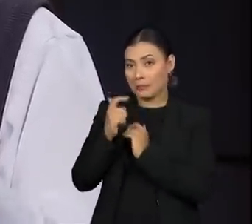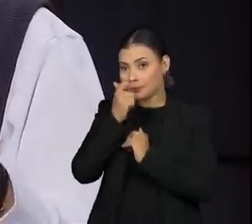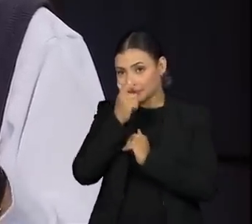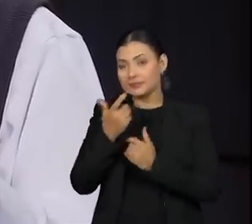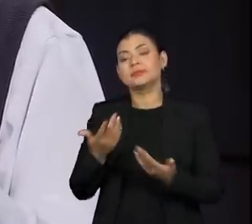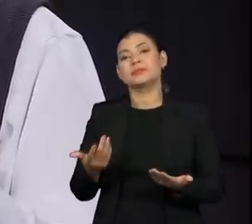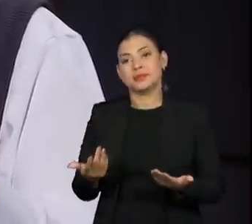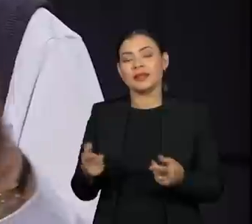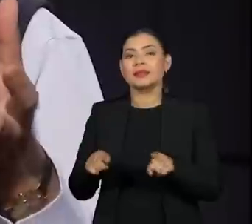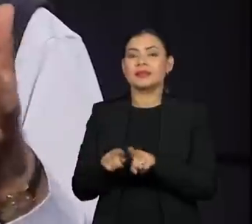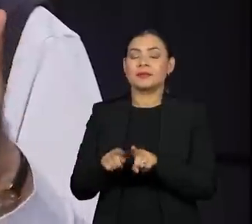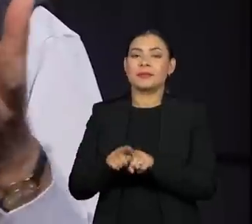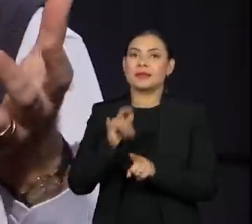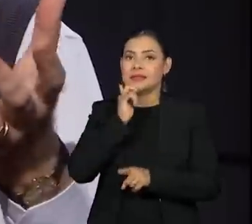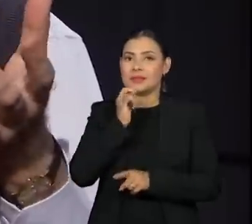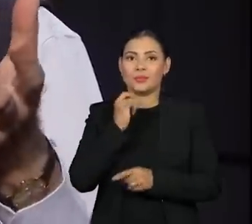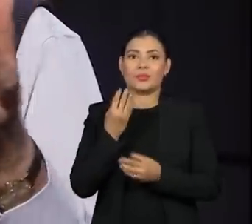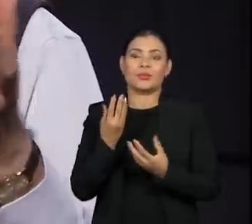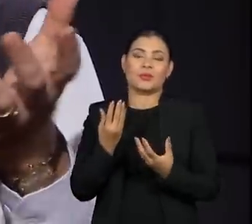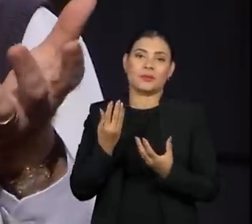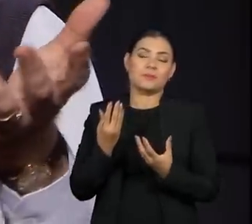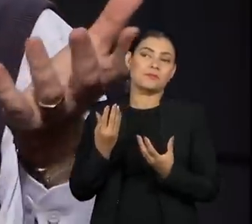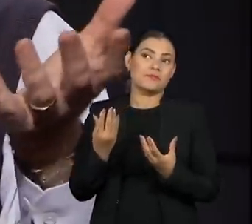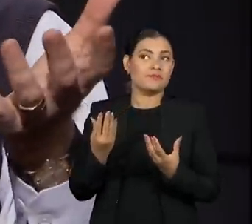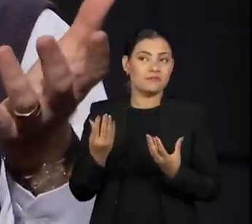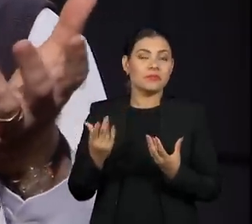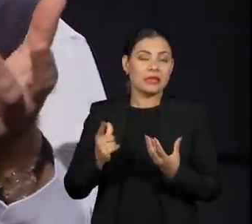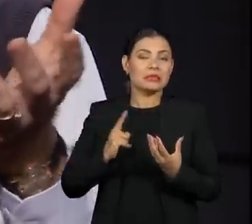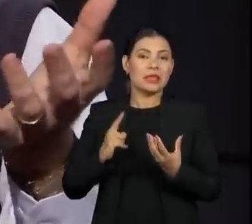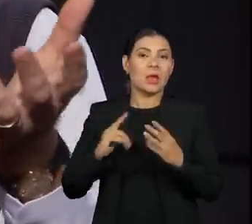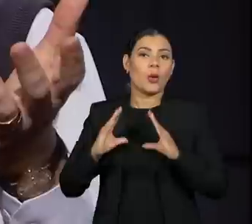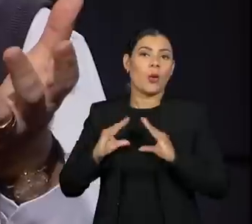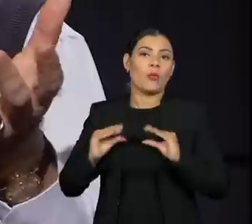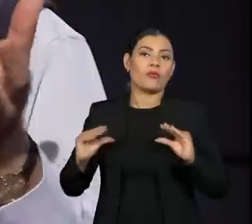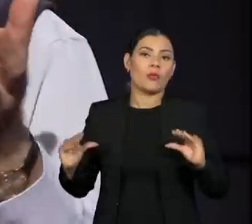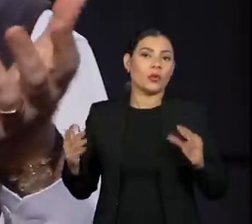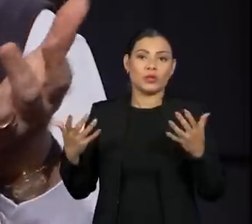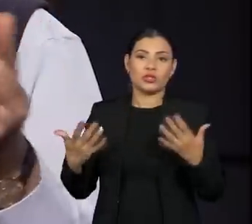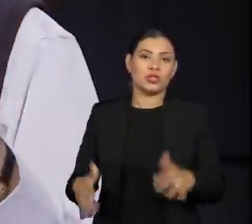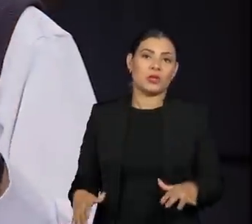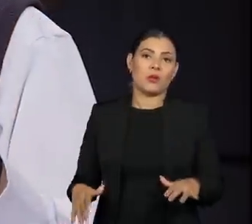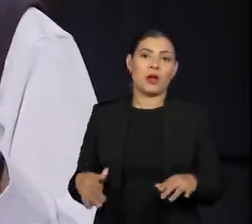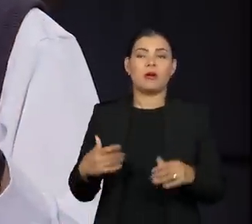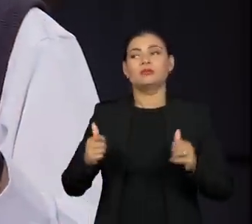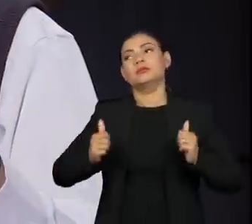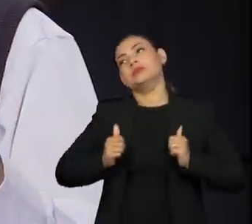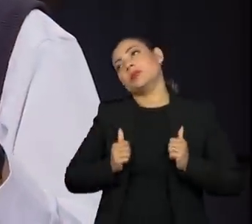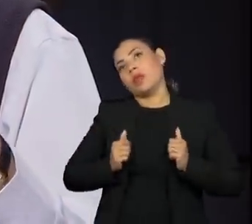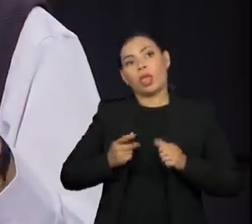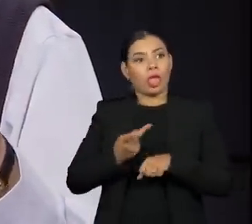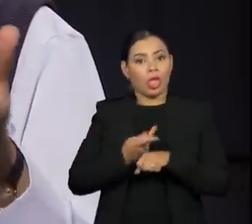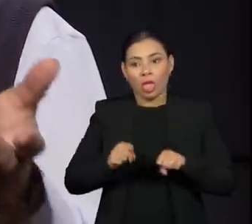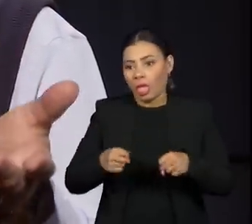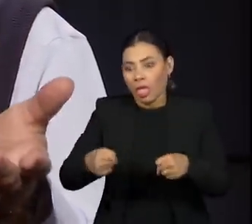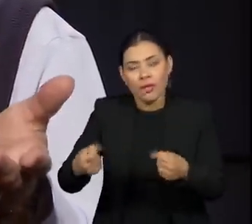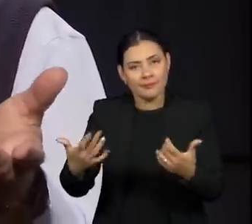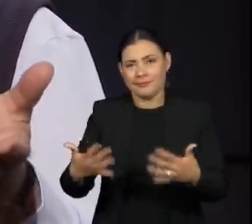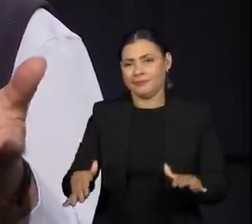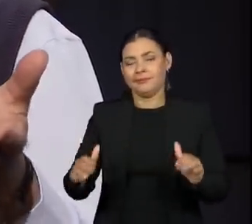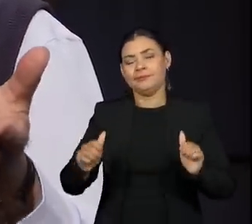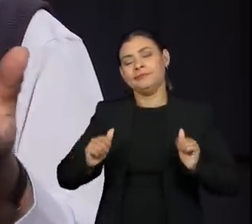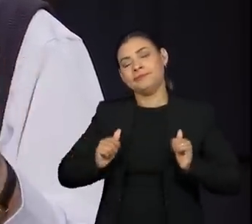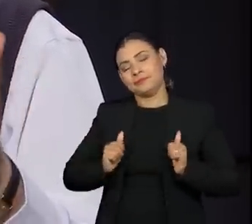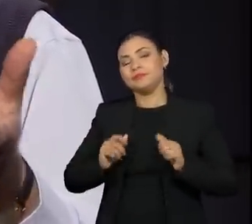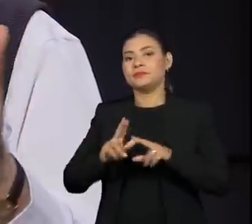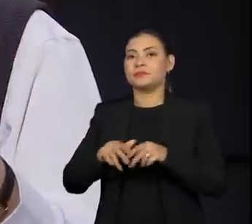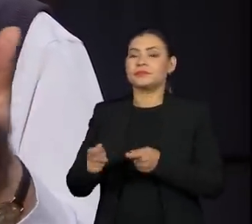porque somos digamos conforto né não queremos nos virar e procurar coisas em parte que se interessa